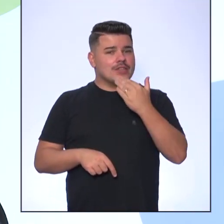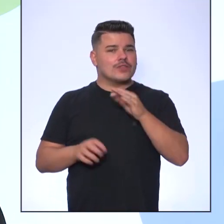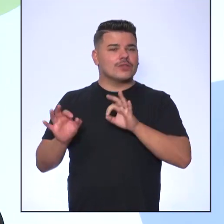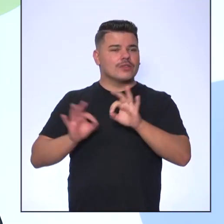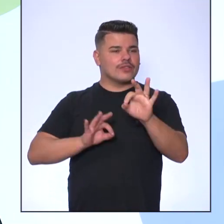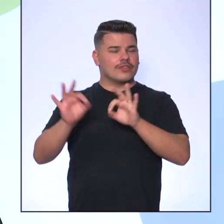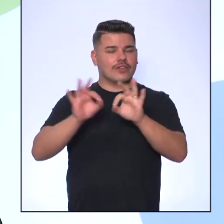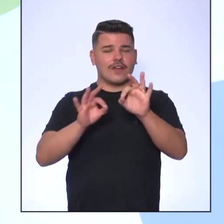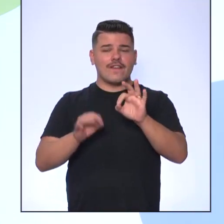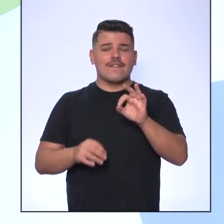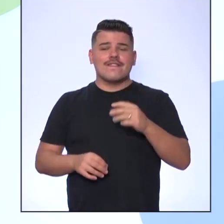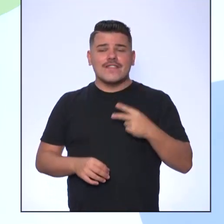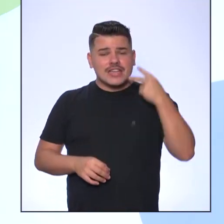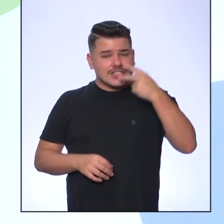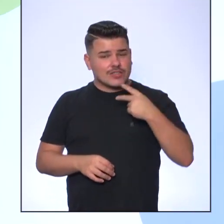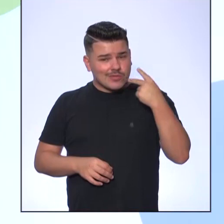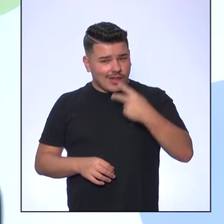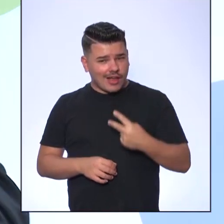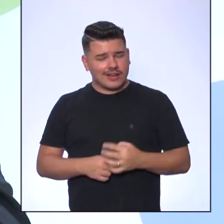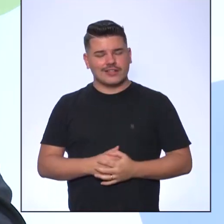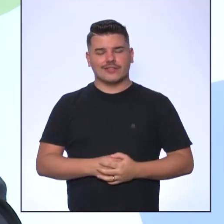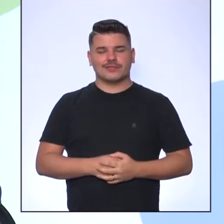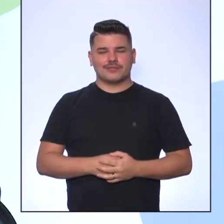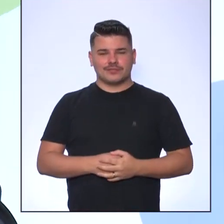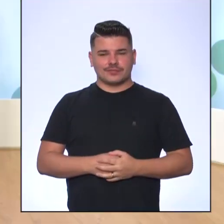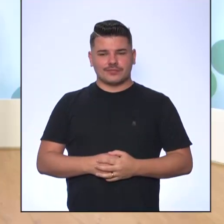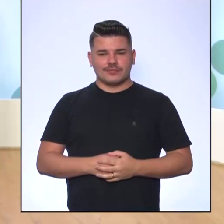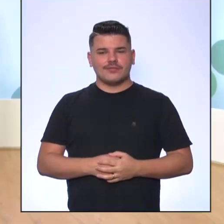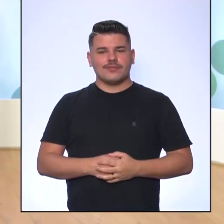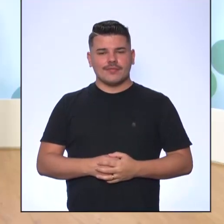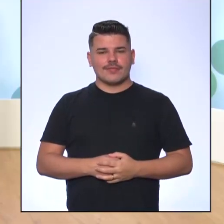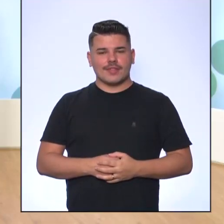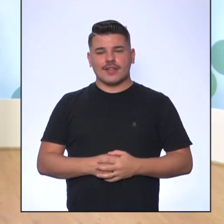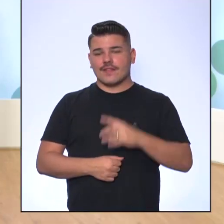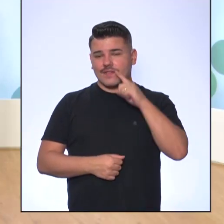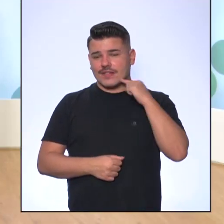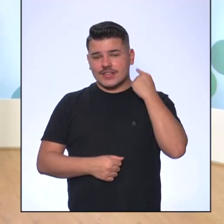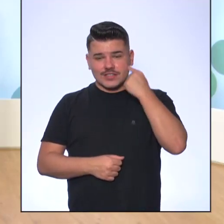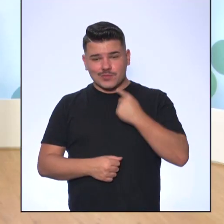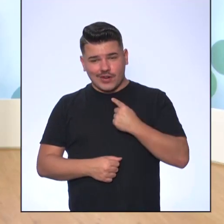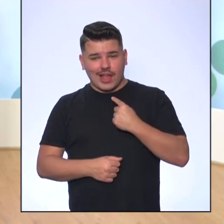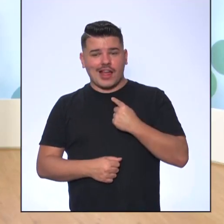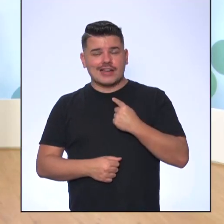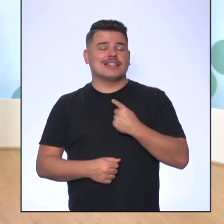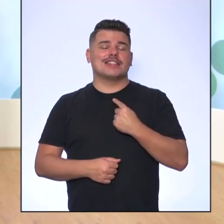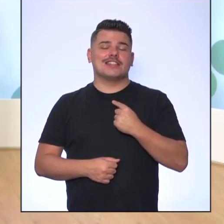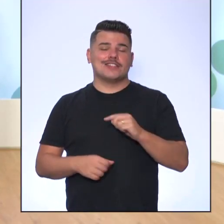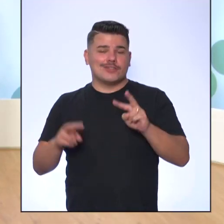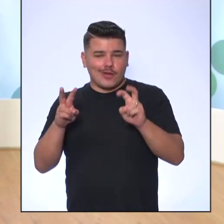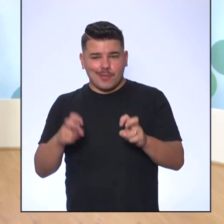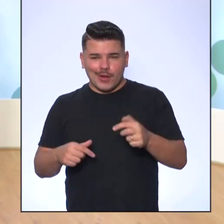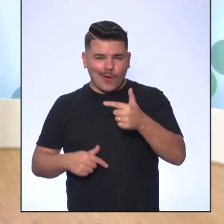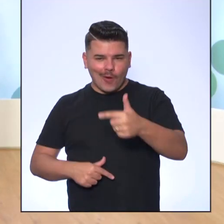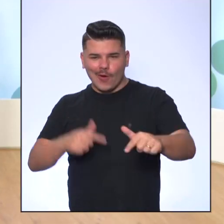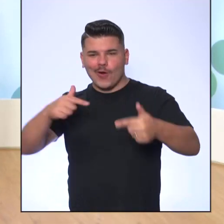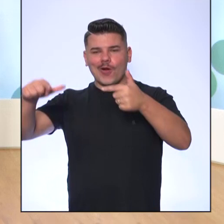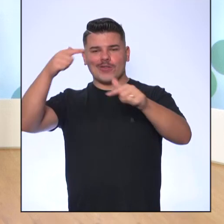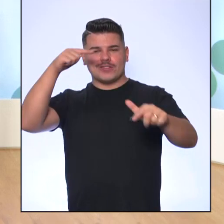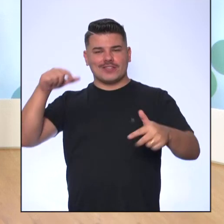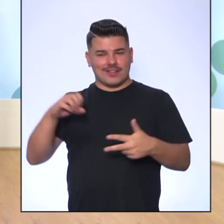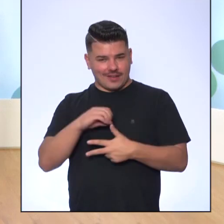Então, eu já vou pedir para a equipe aqui, o que o Cláudio puder me ajudar, ele já vai me ajudar, para uma explicação sobre os outros vestibulares. Não é só o